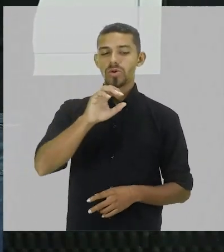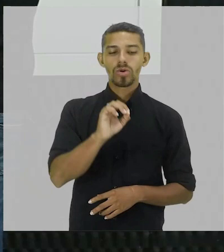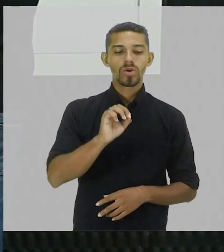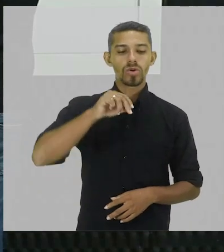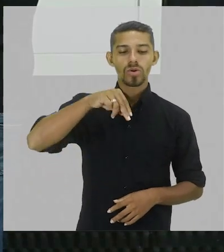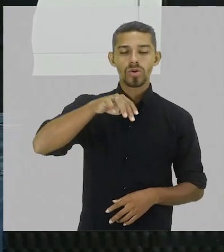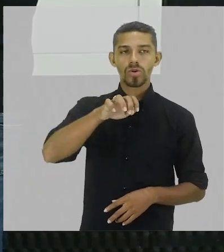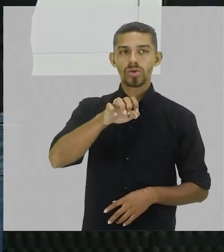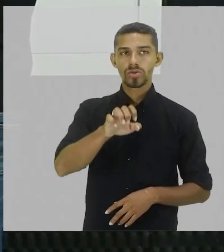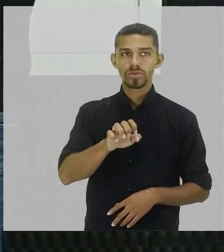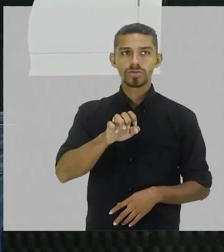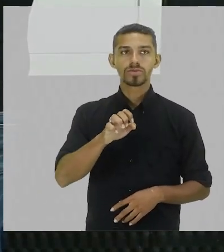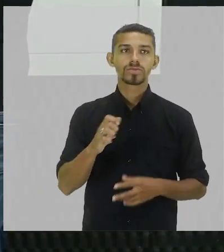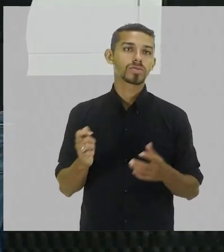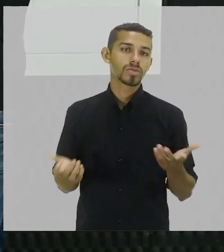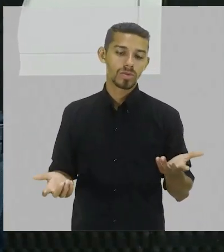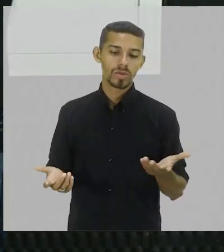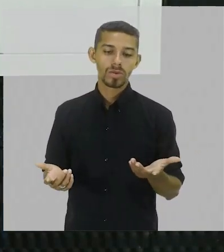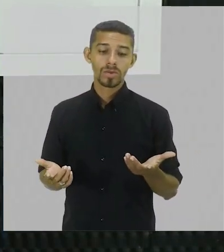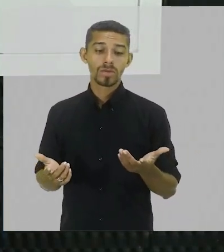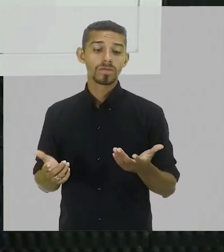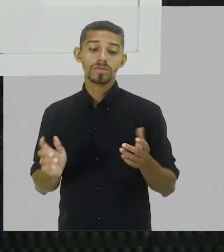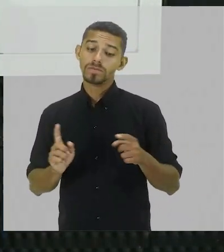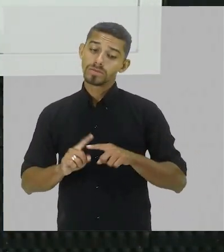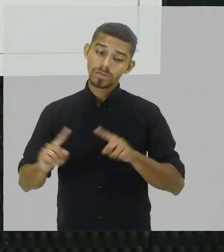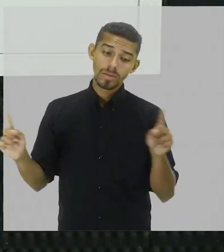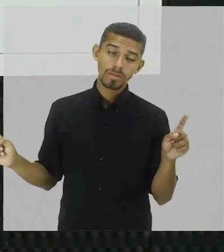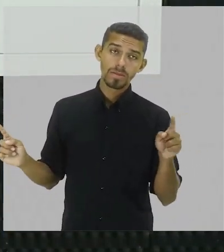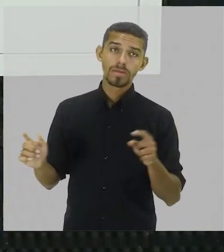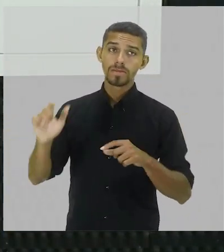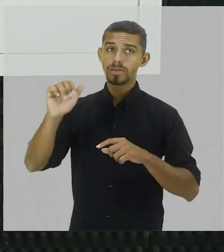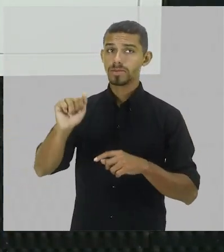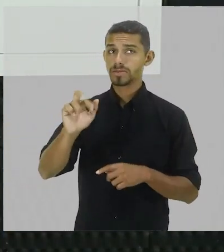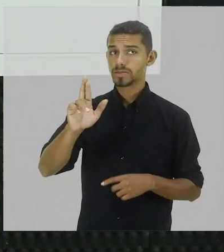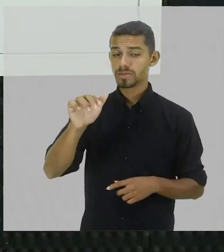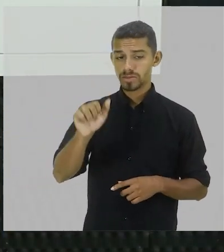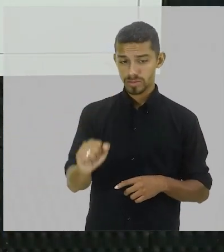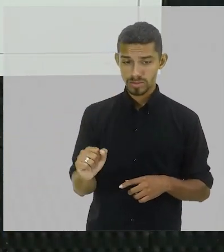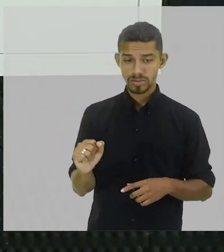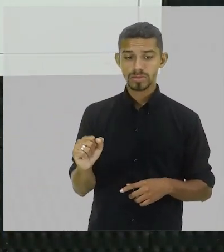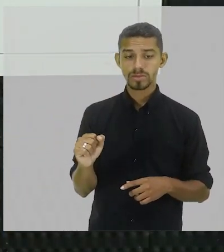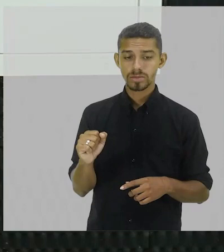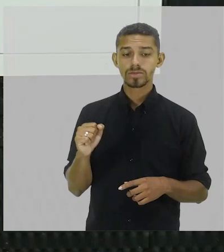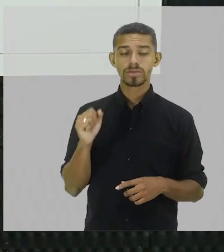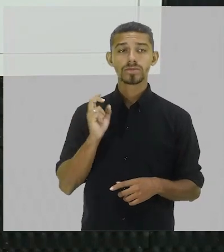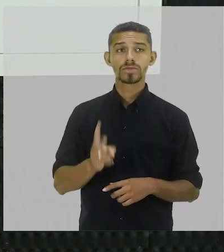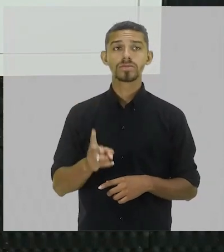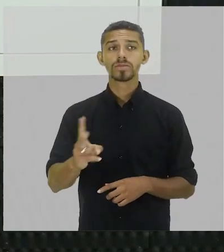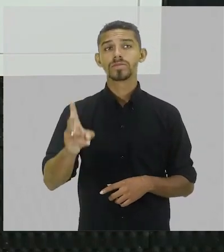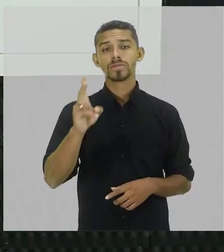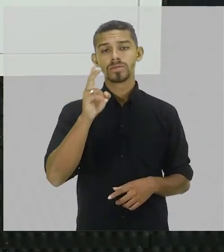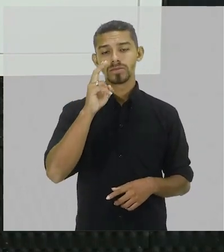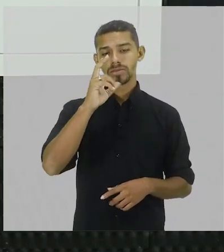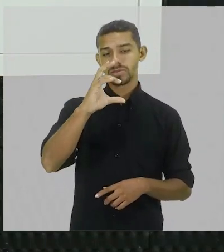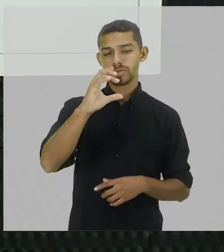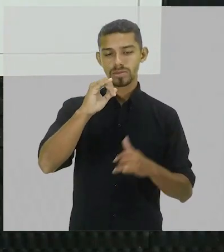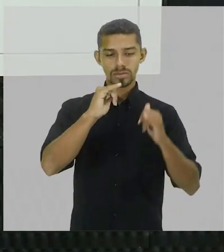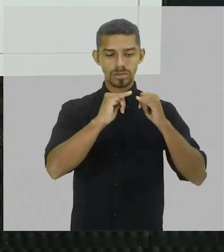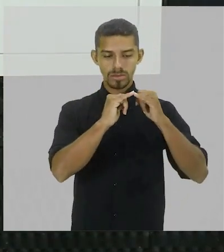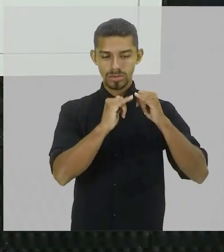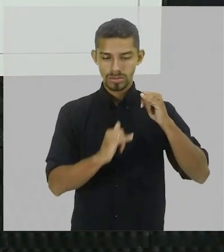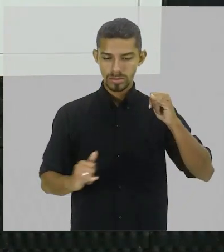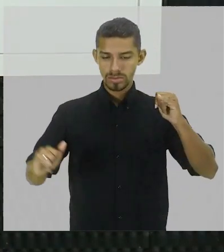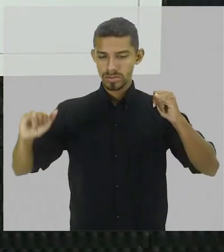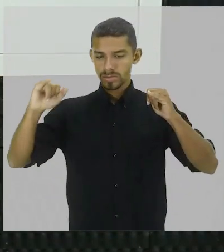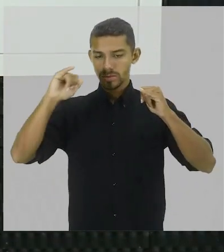é também a mesma coisa, só que a área da base do cone é um círculo, né? Sempre é um círculo. Então, posso botar